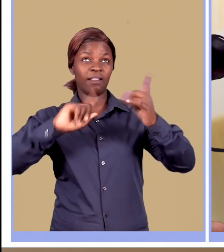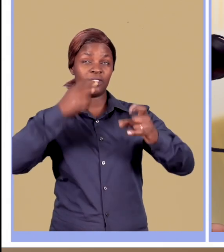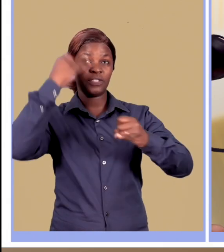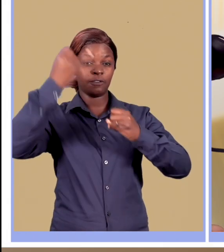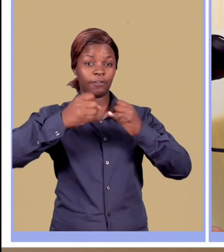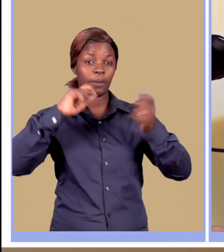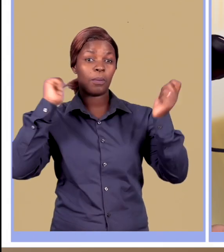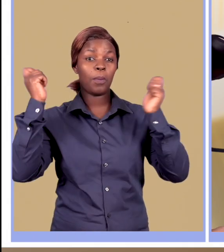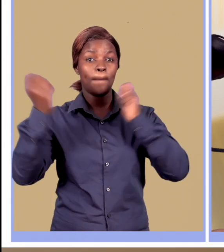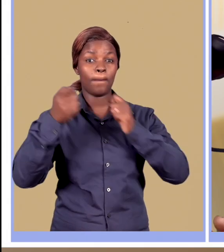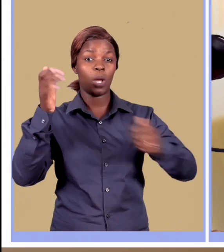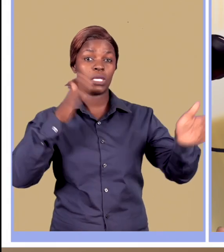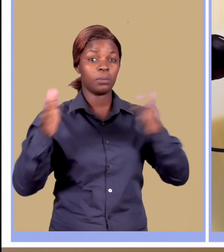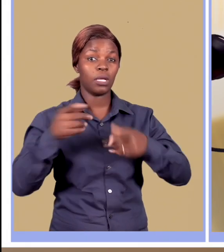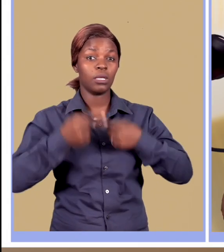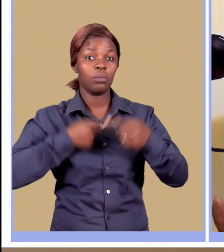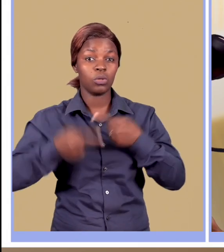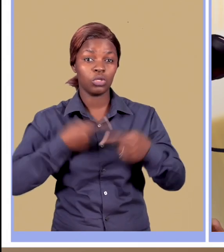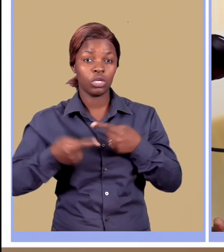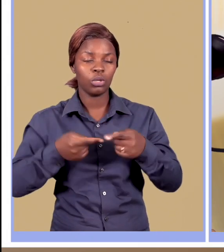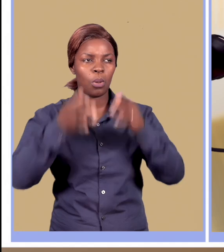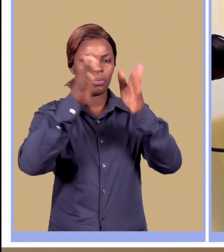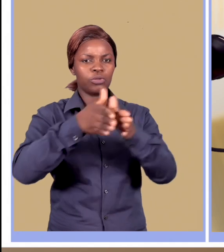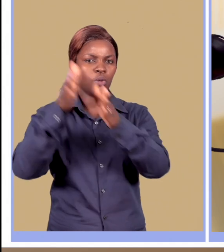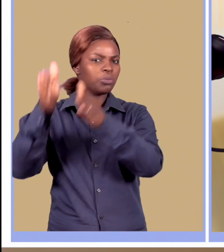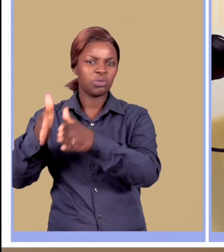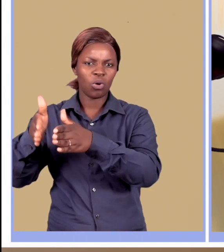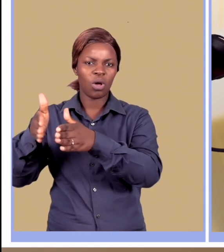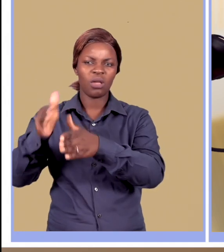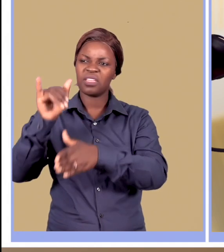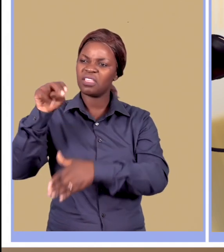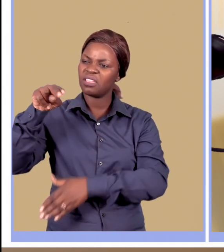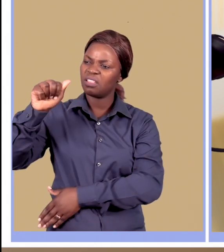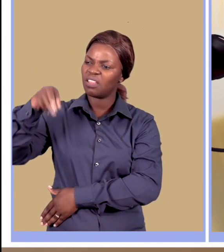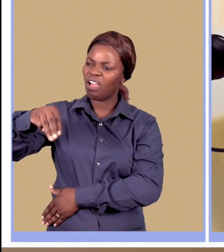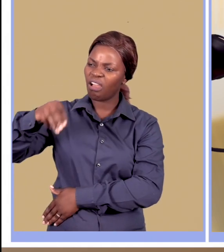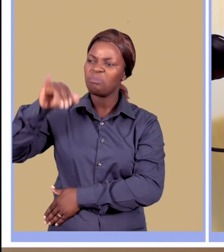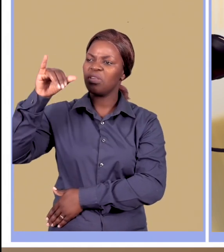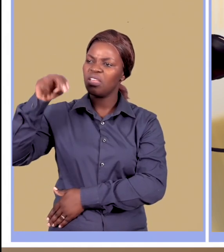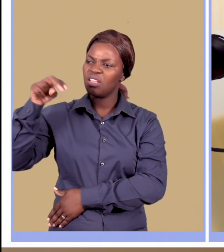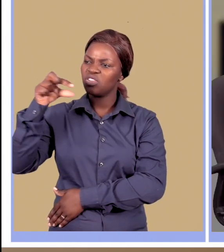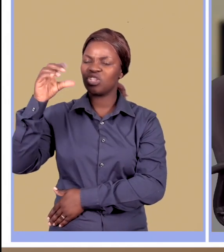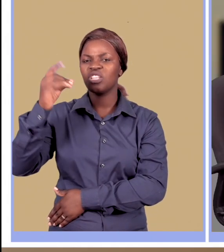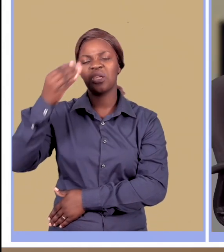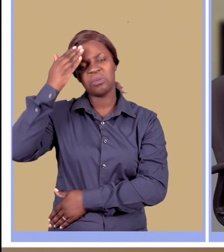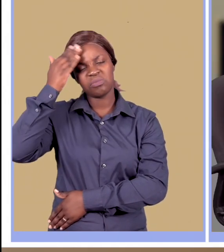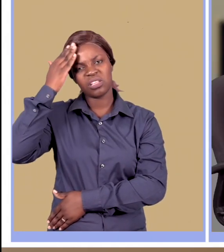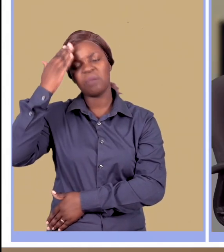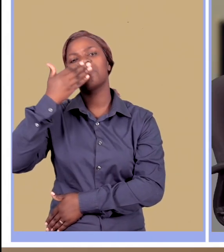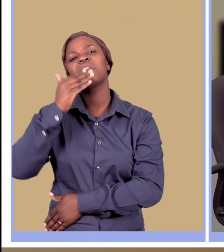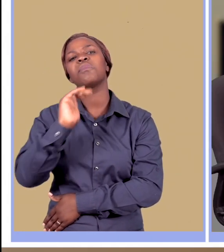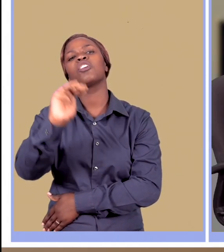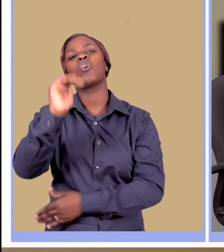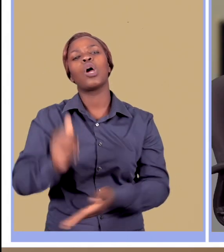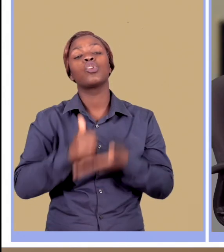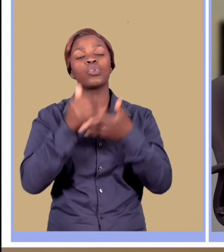projeto, criará melhor sensibilidade junto das equipas com quem estão a trabalhar. E isto poderá,